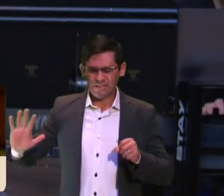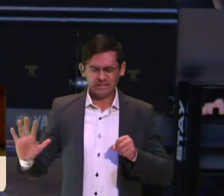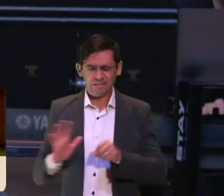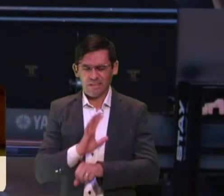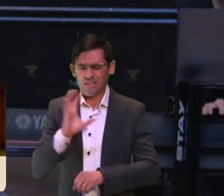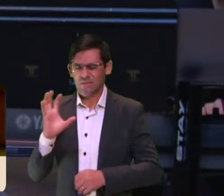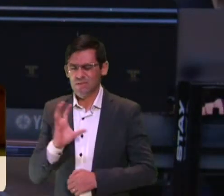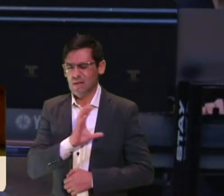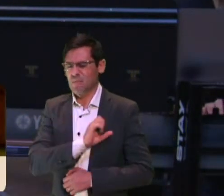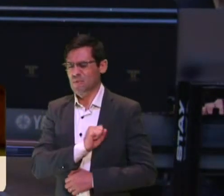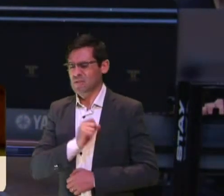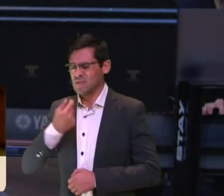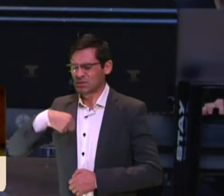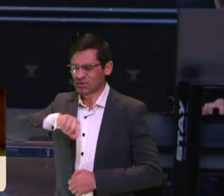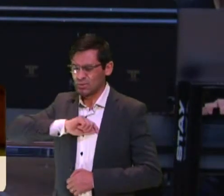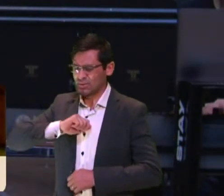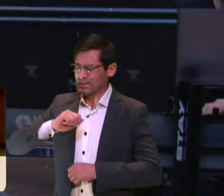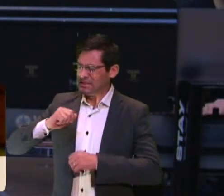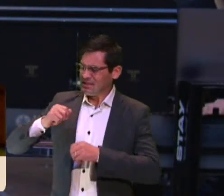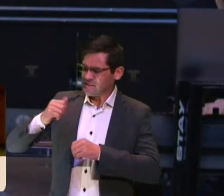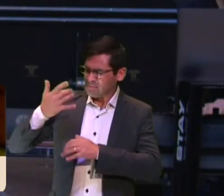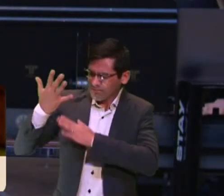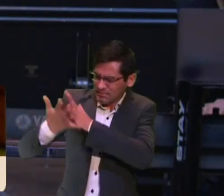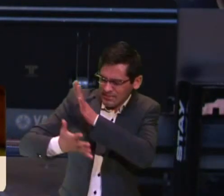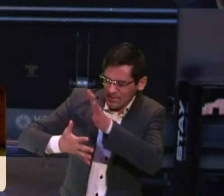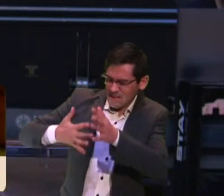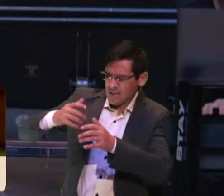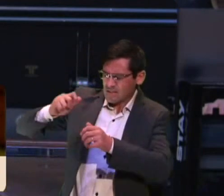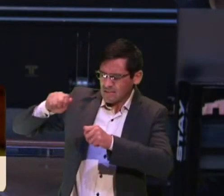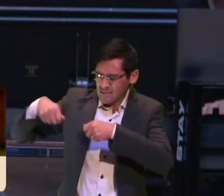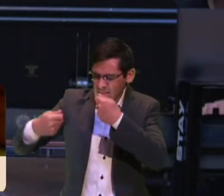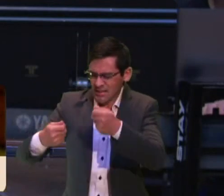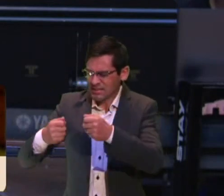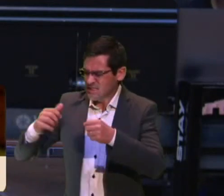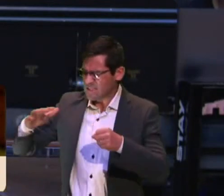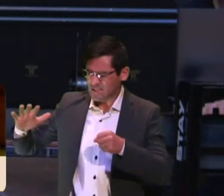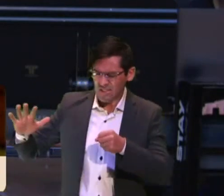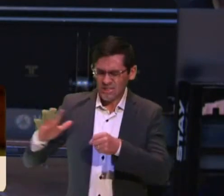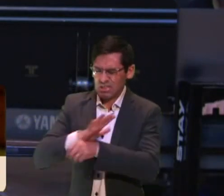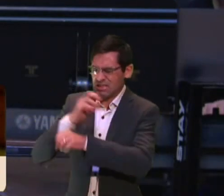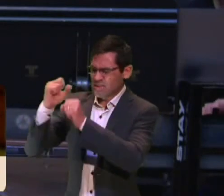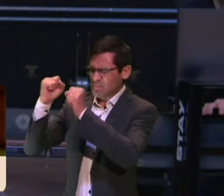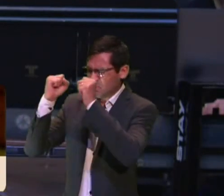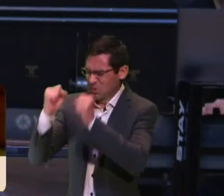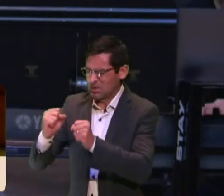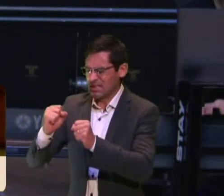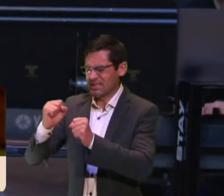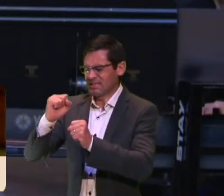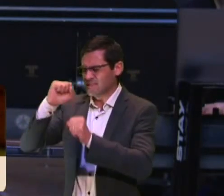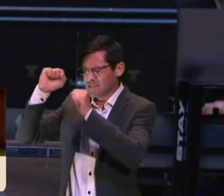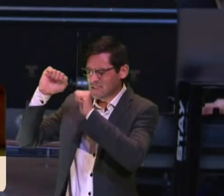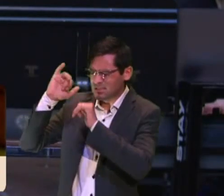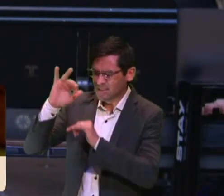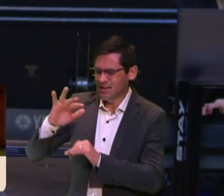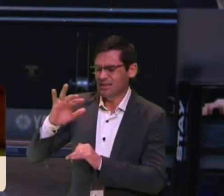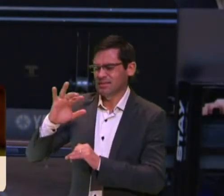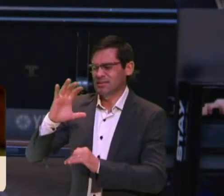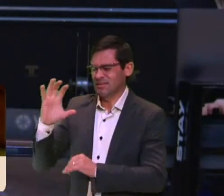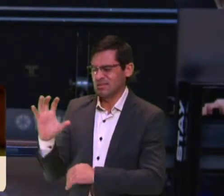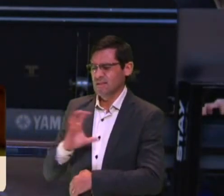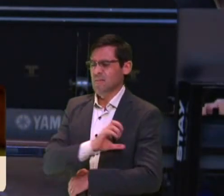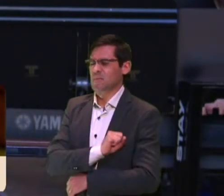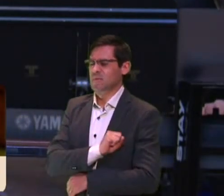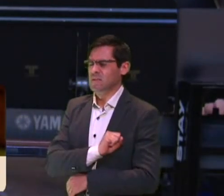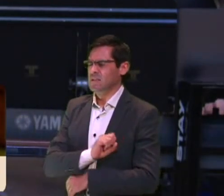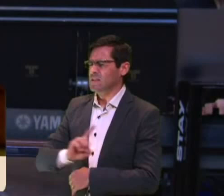Que as nossas palavras sejam autorizadas pelo Espírito e cheguem como flecha no coração das pessoas. Que o